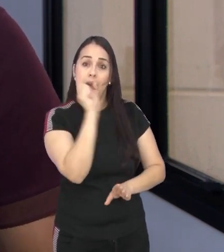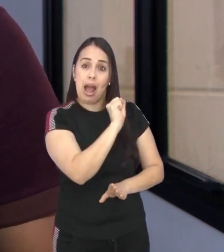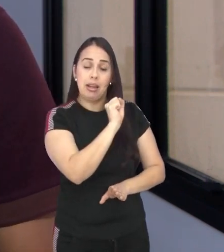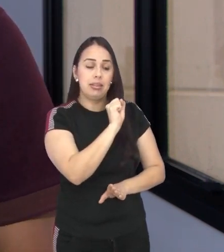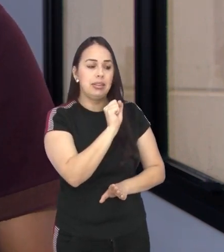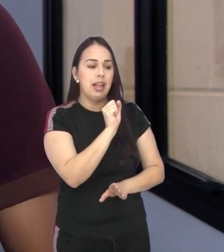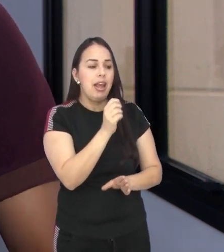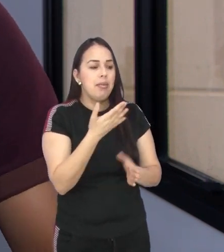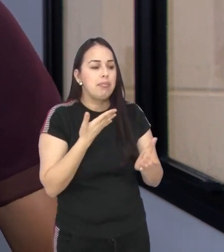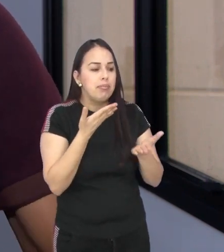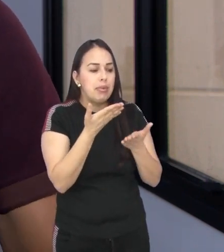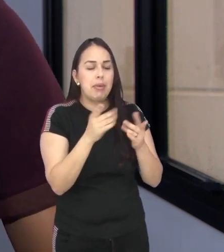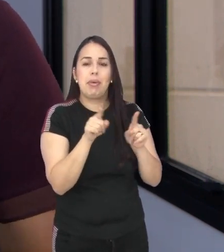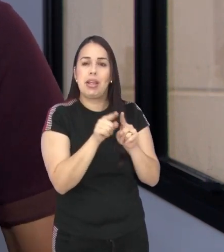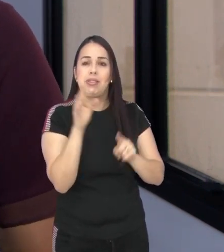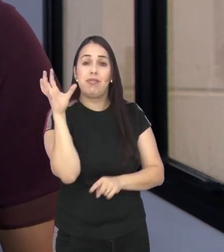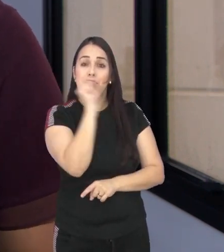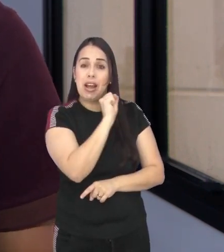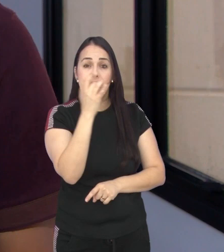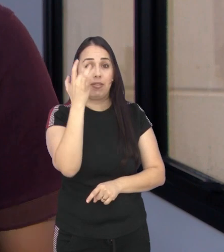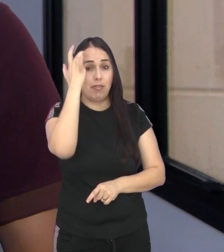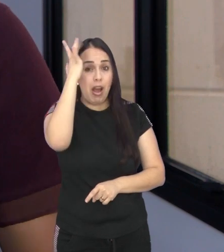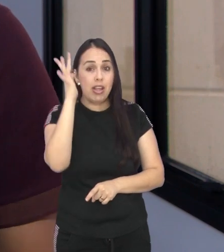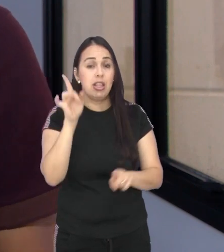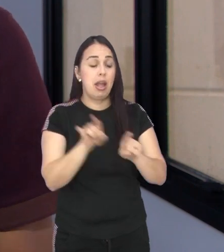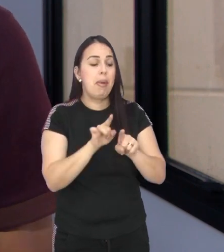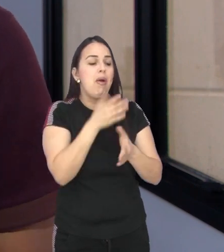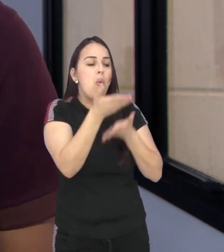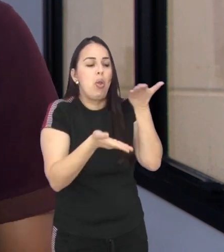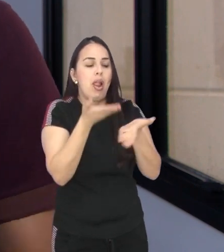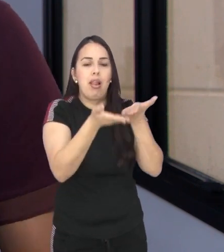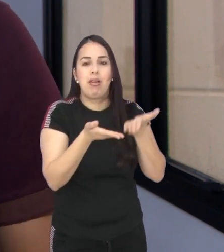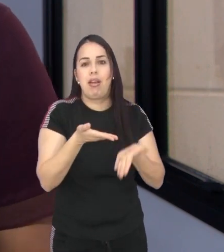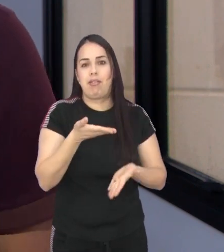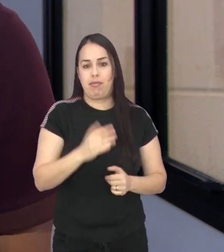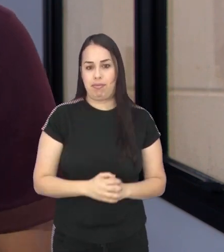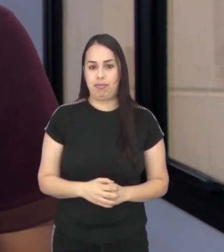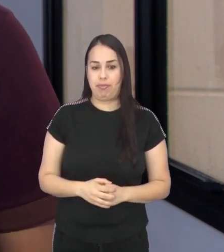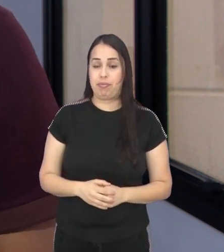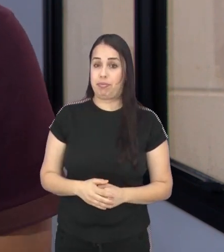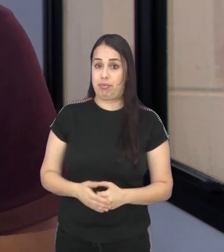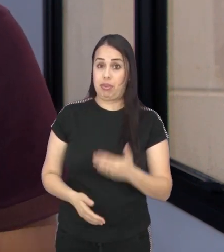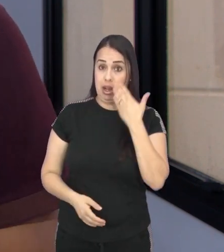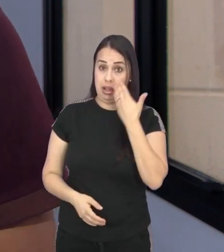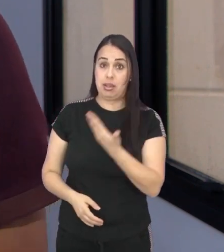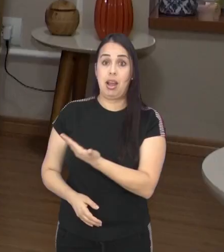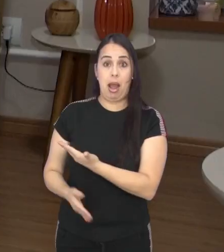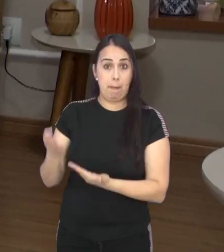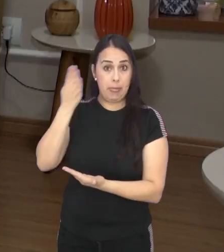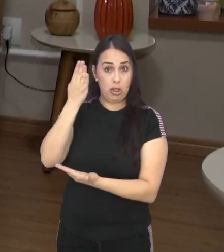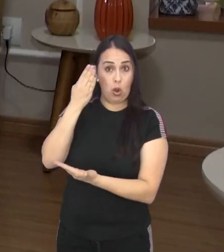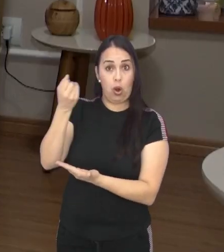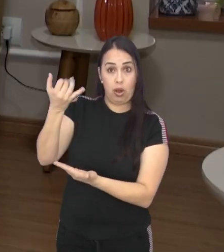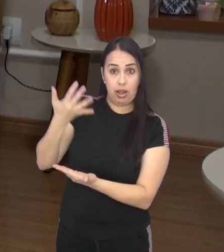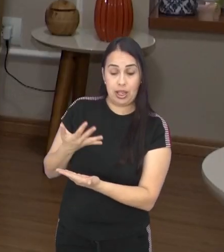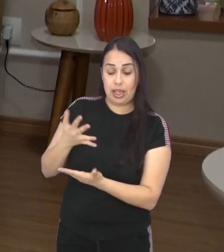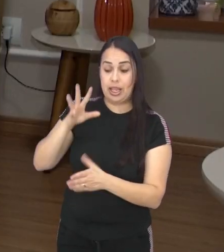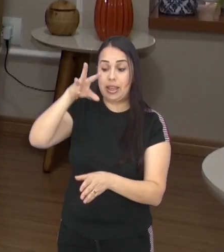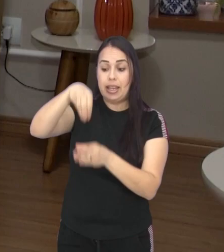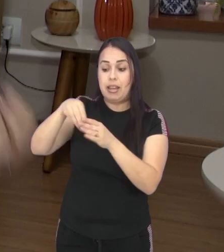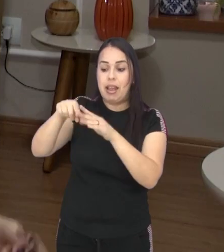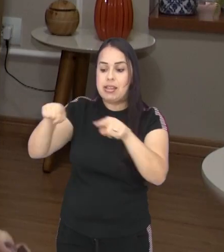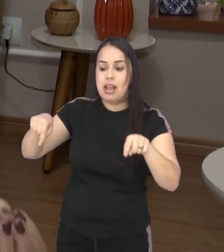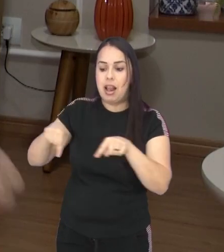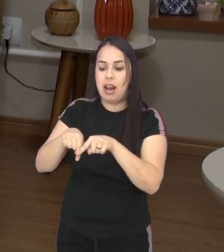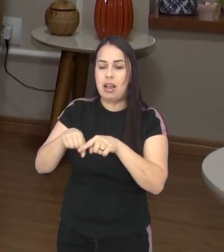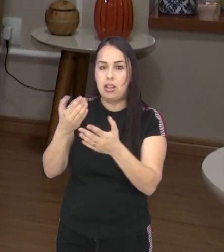ser vista mais perto, mais rápido e com isso ter um tratamento para essa síndrome. E segundo a